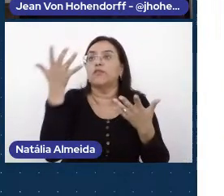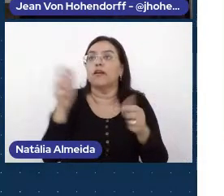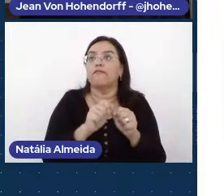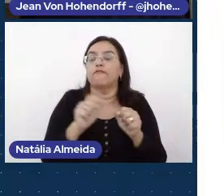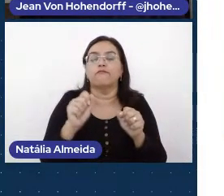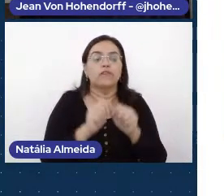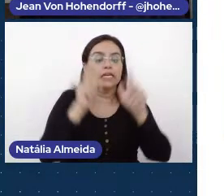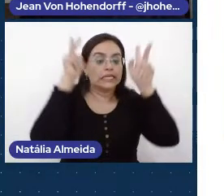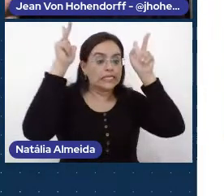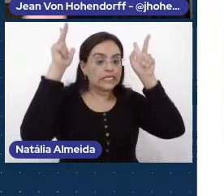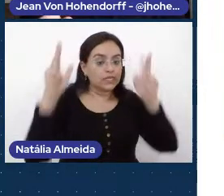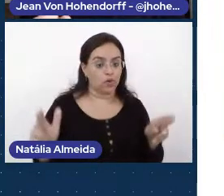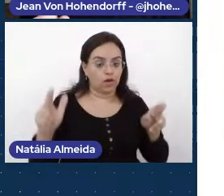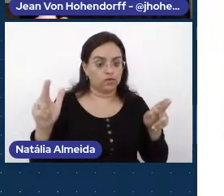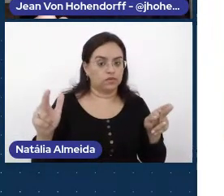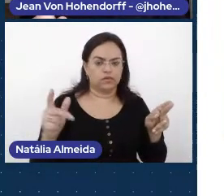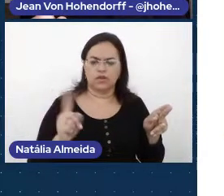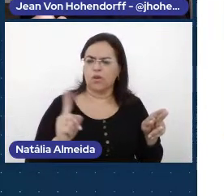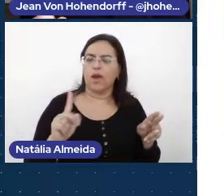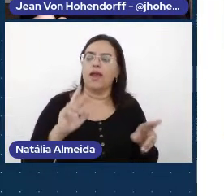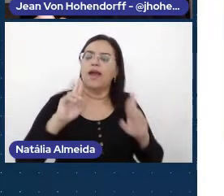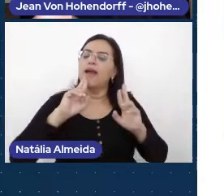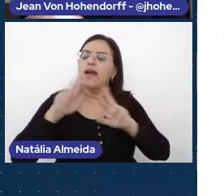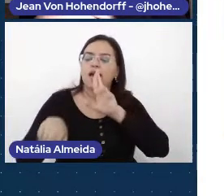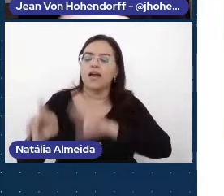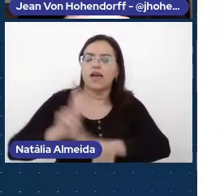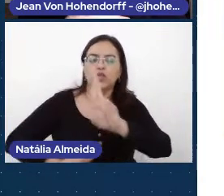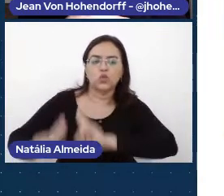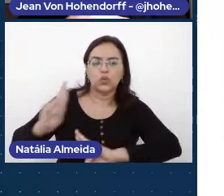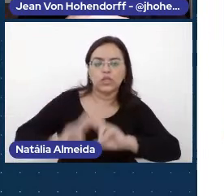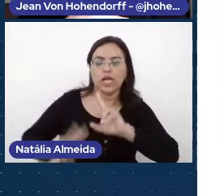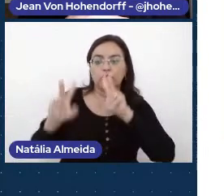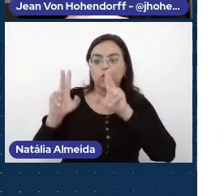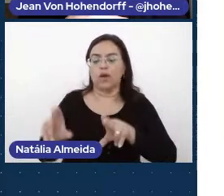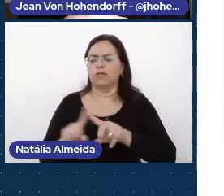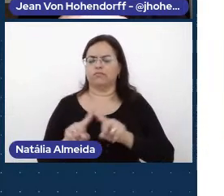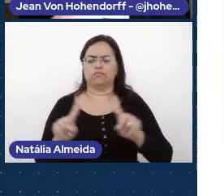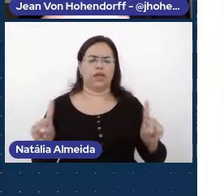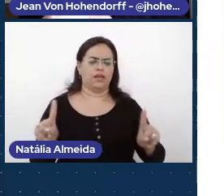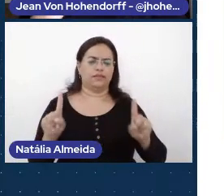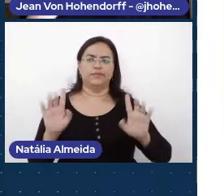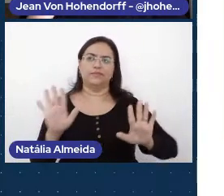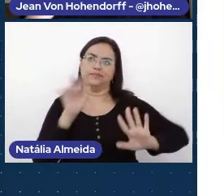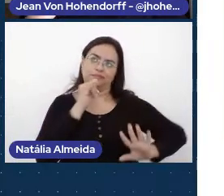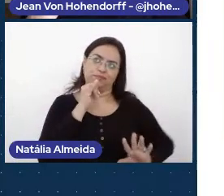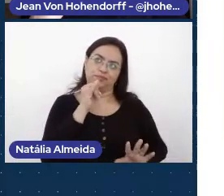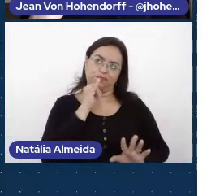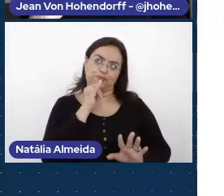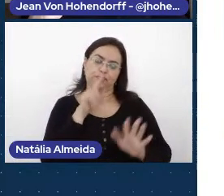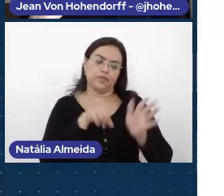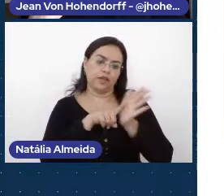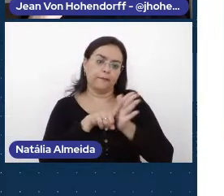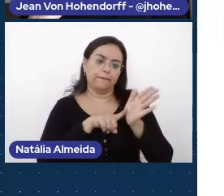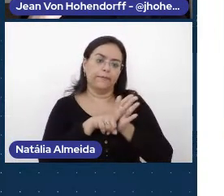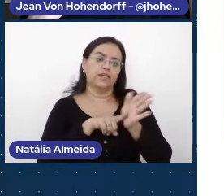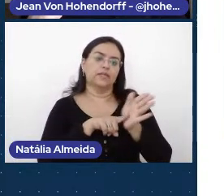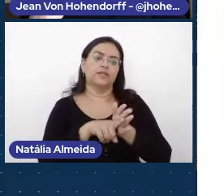nos mesmos resultados. Porque mesmo as pesquisas quantitativas em psicologia, por exemplo, há uma crise